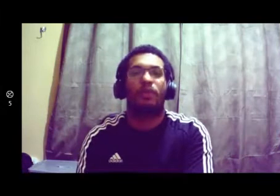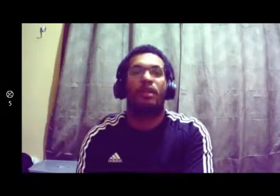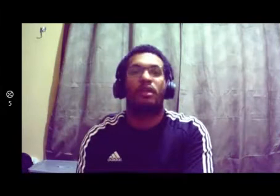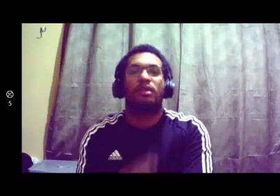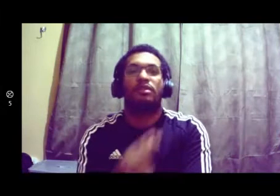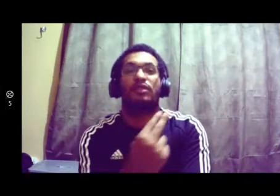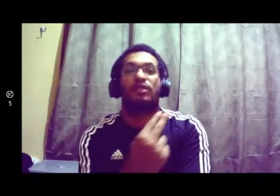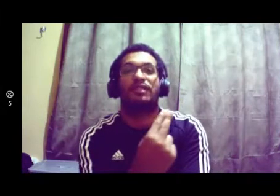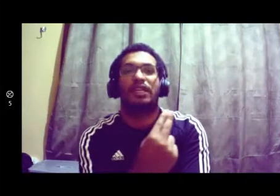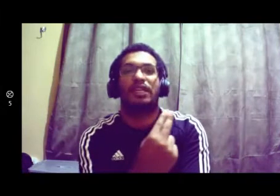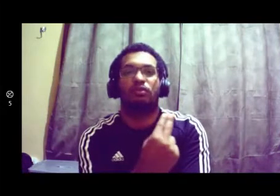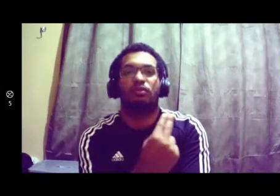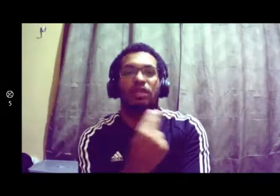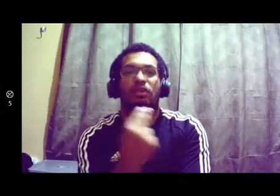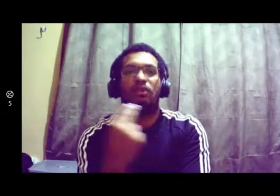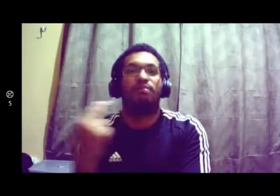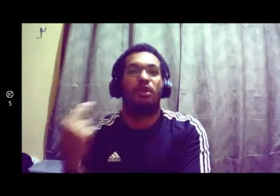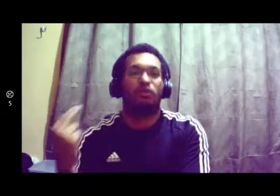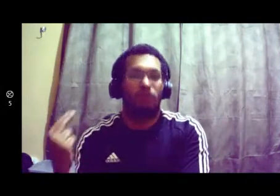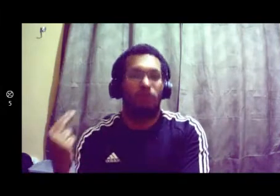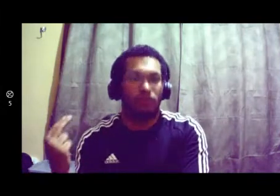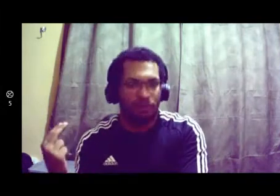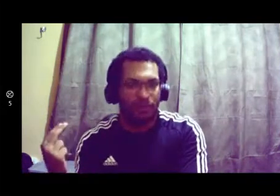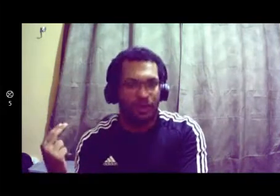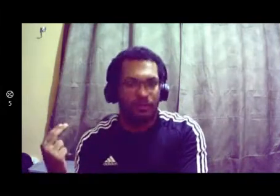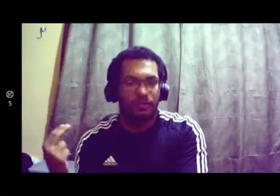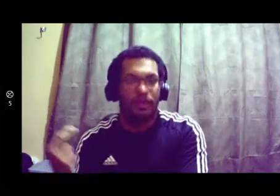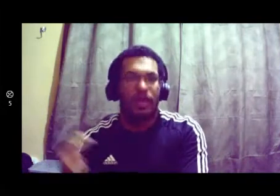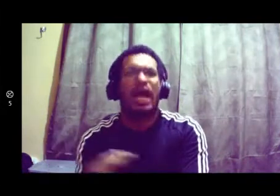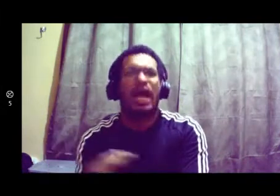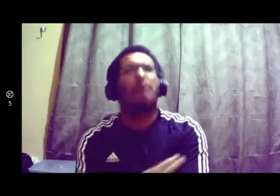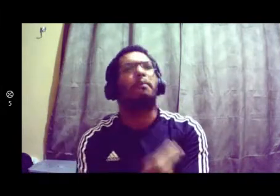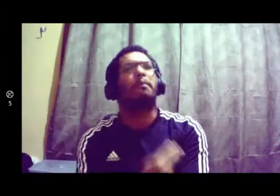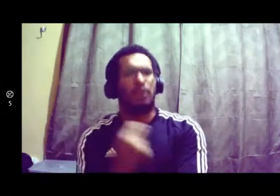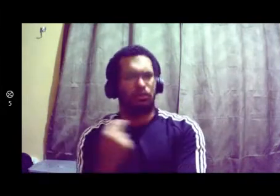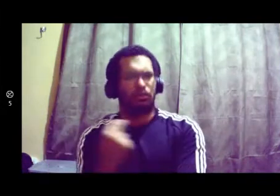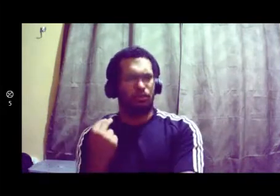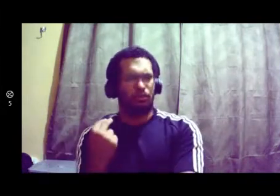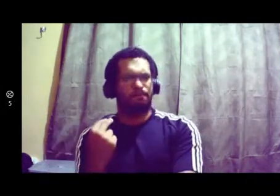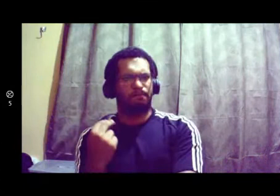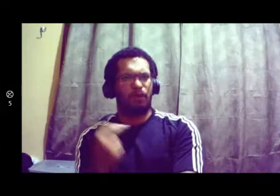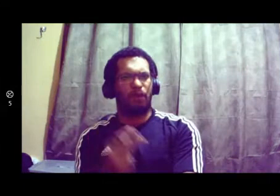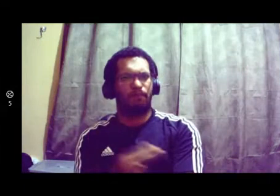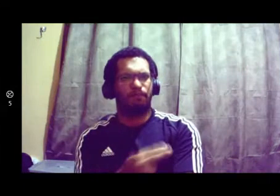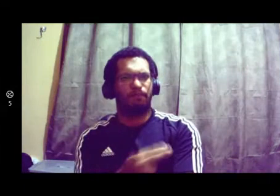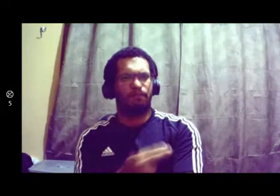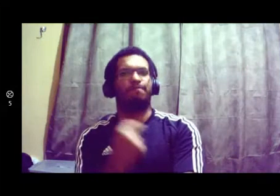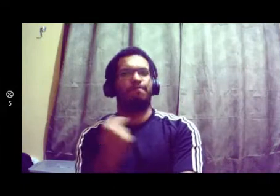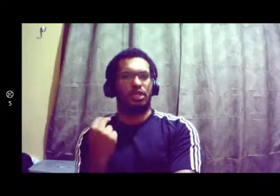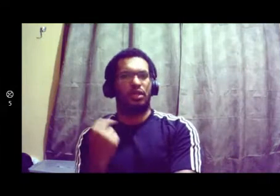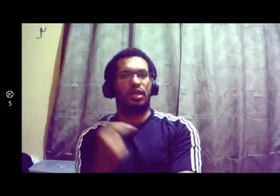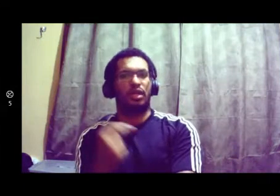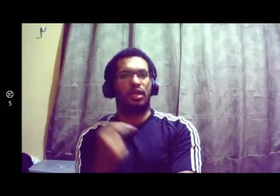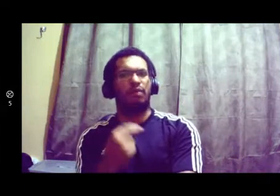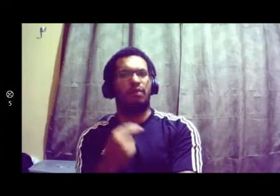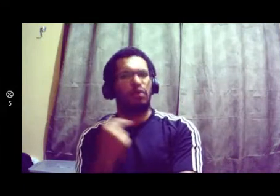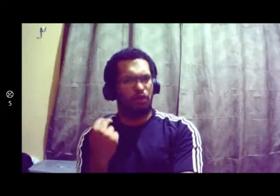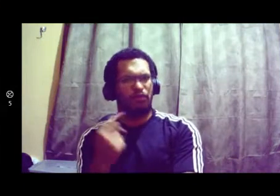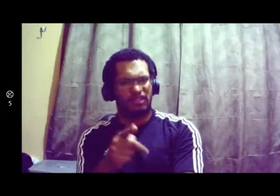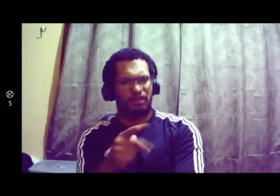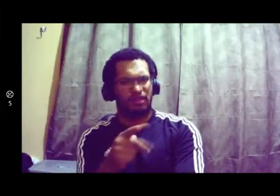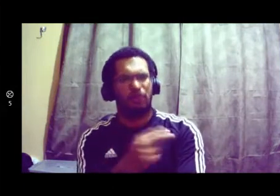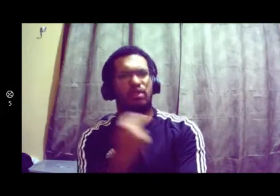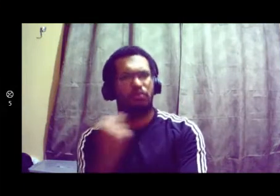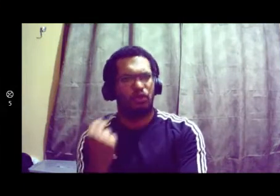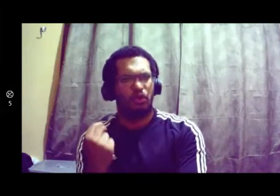nome? Se você está respondendo, ó, meu nome. Meu nome? Estou questionando. Meu nome?